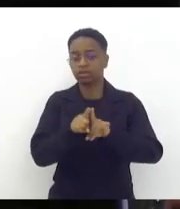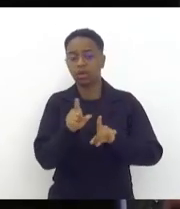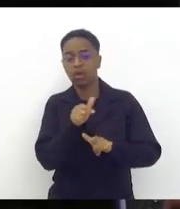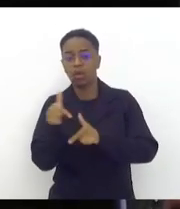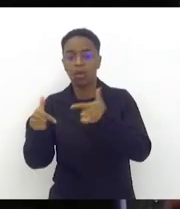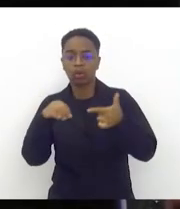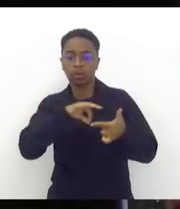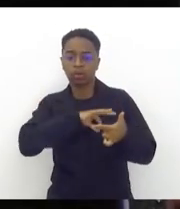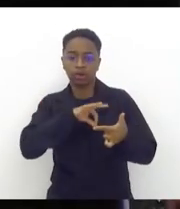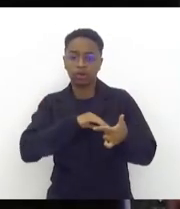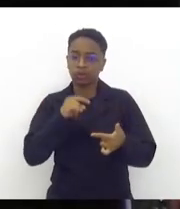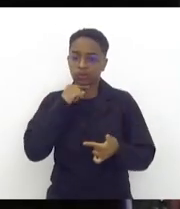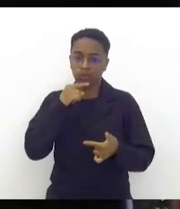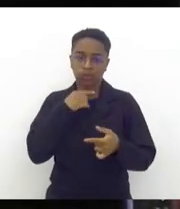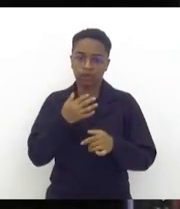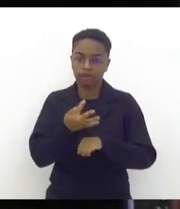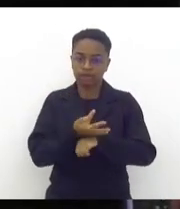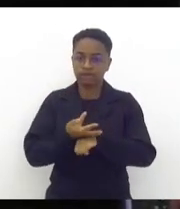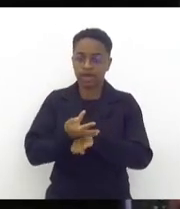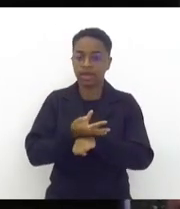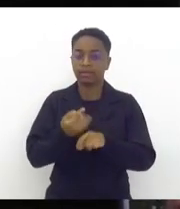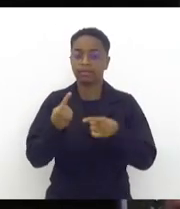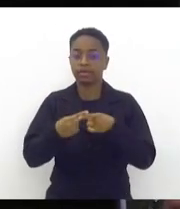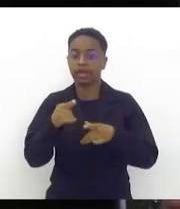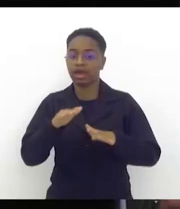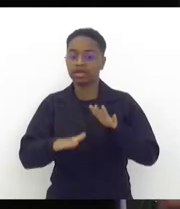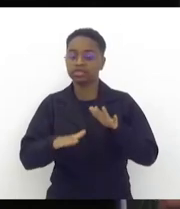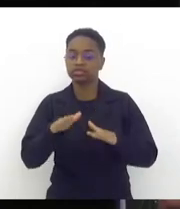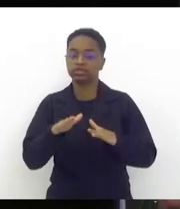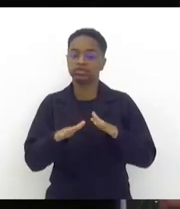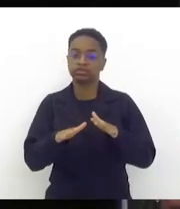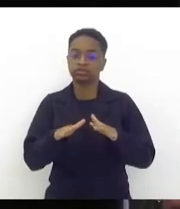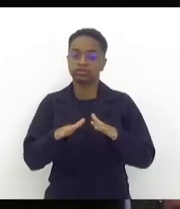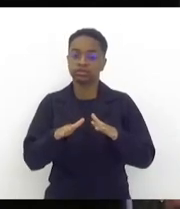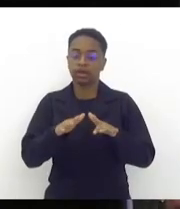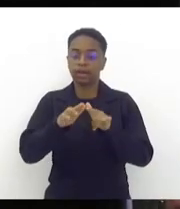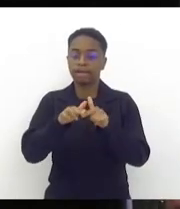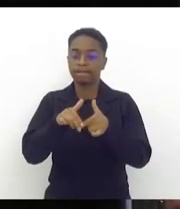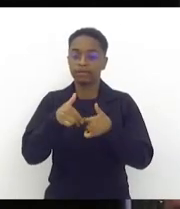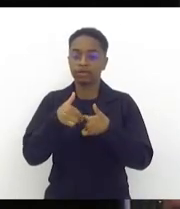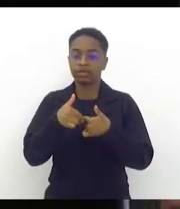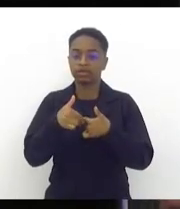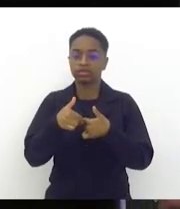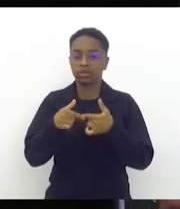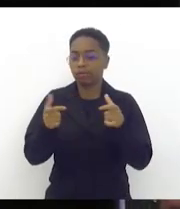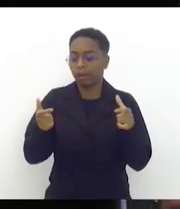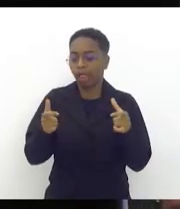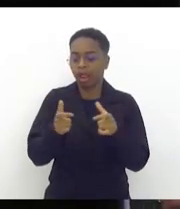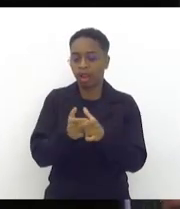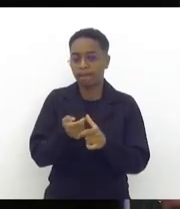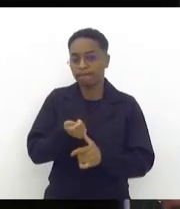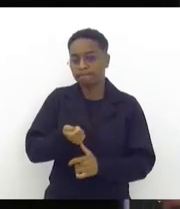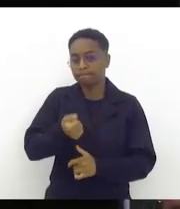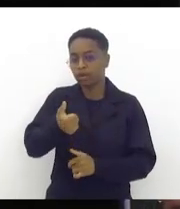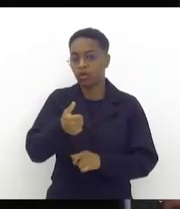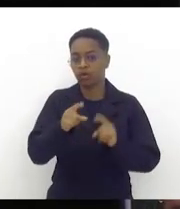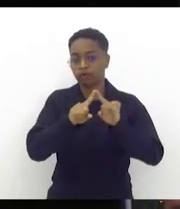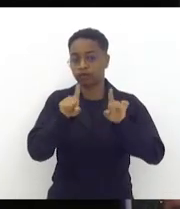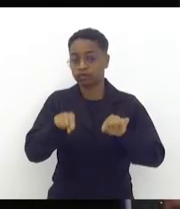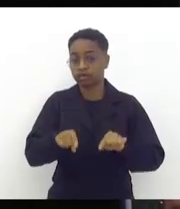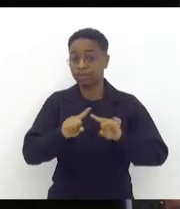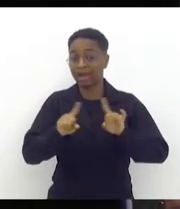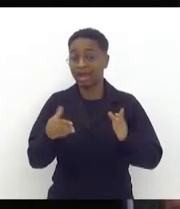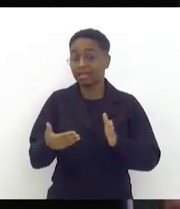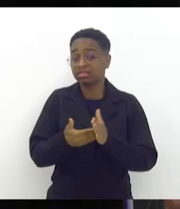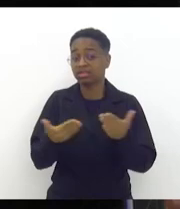não puderam tirar férias, muitas vezes em razão do pequeno número de servidores policiais, até agora